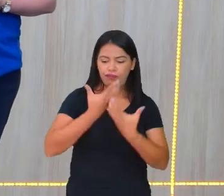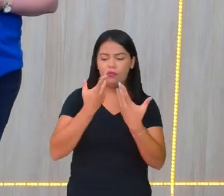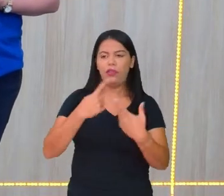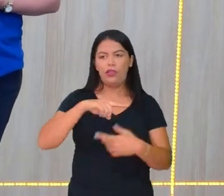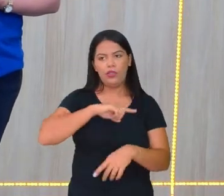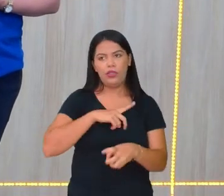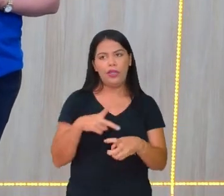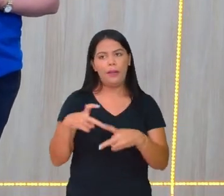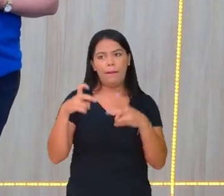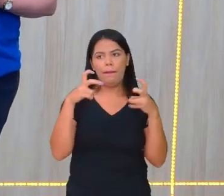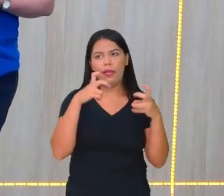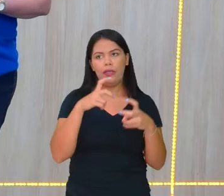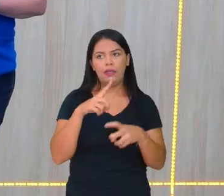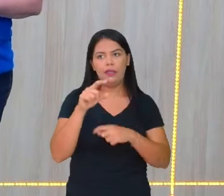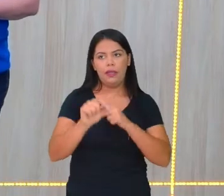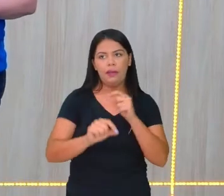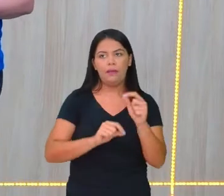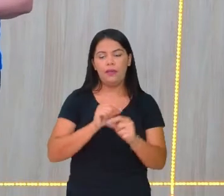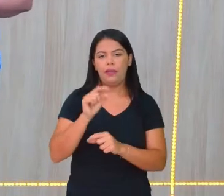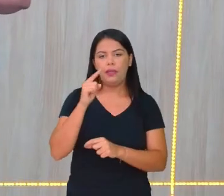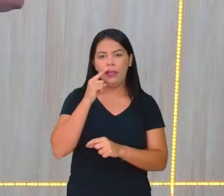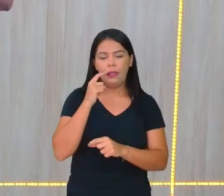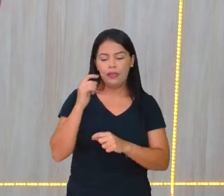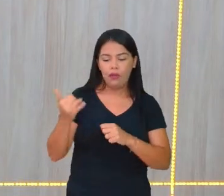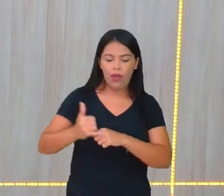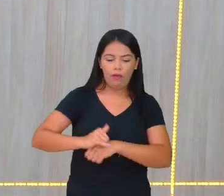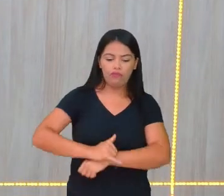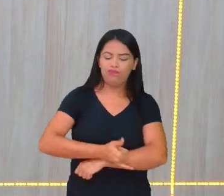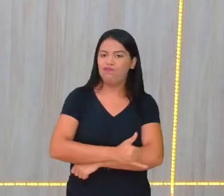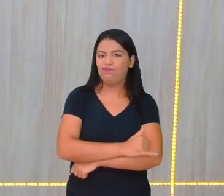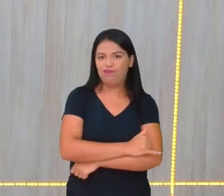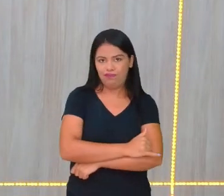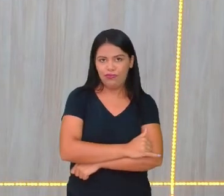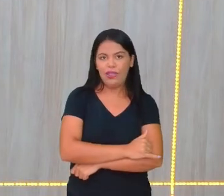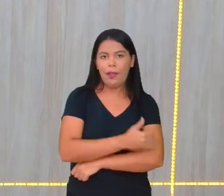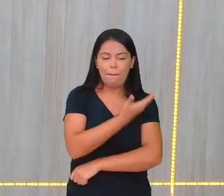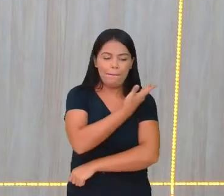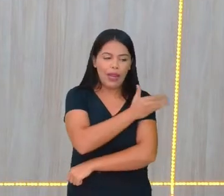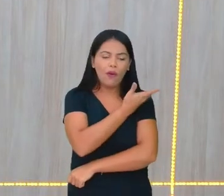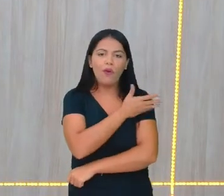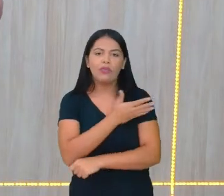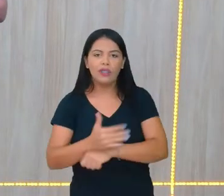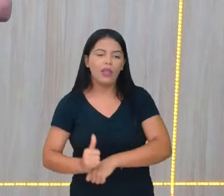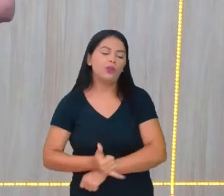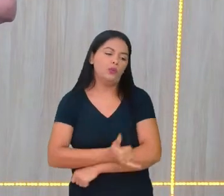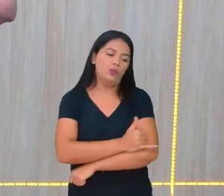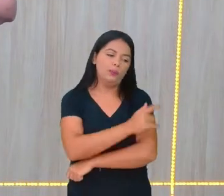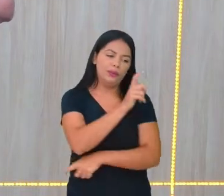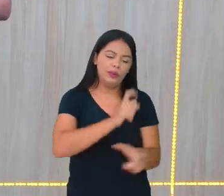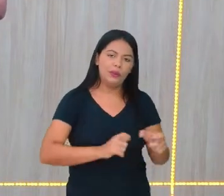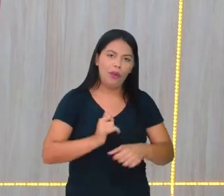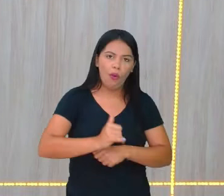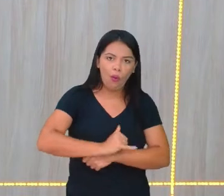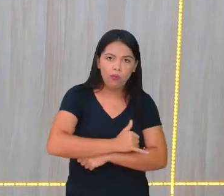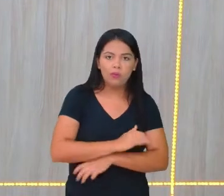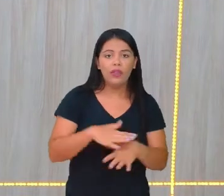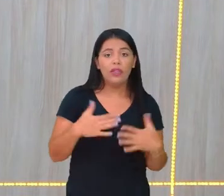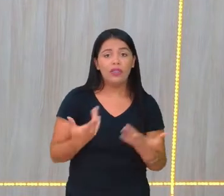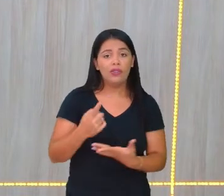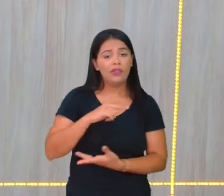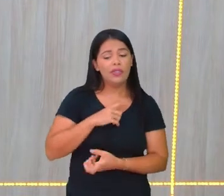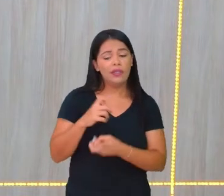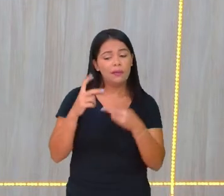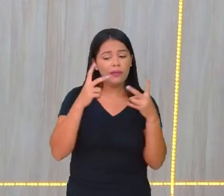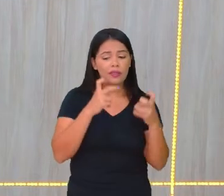discurso aí a gordofobia, nós percebemos aí como muitas vezes esse discurso ele ainda é